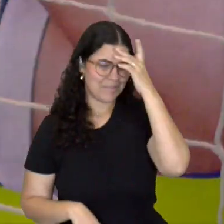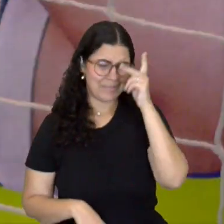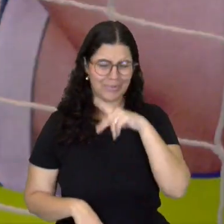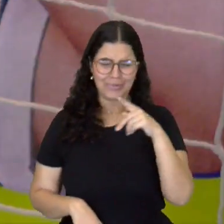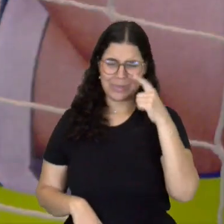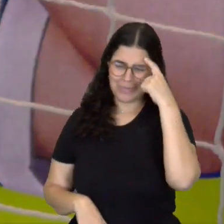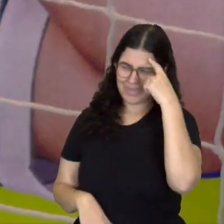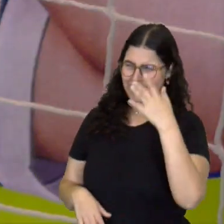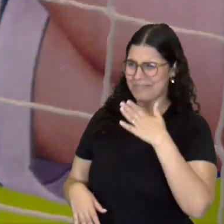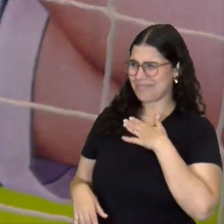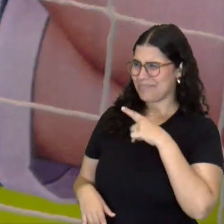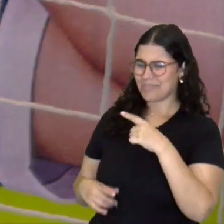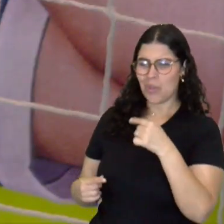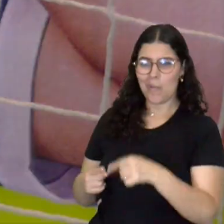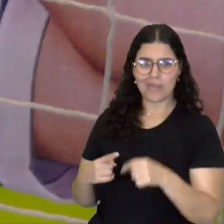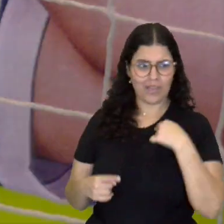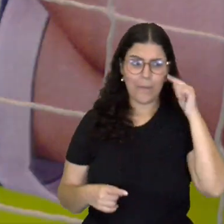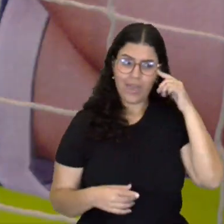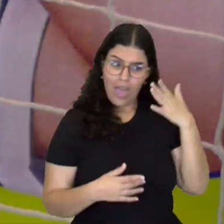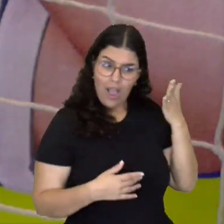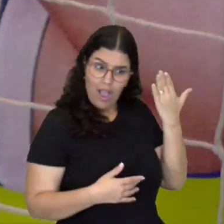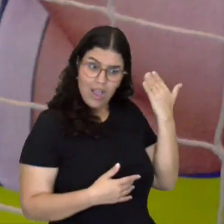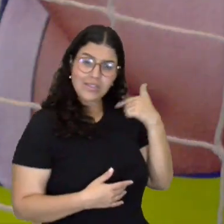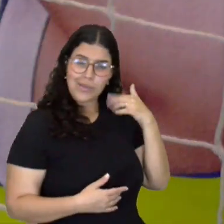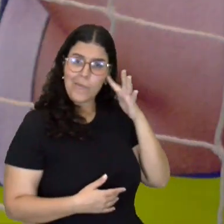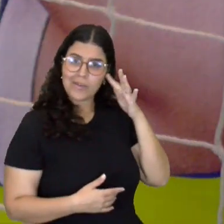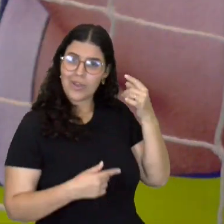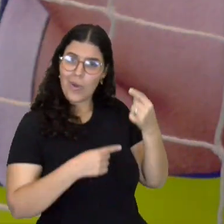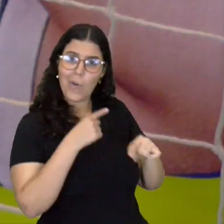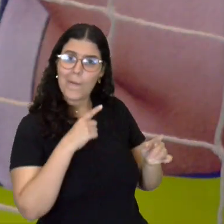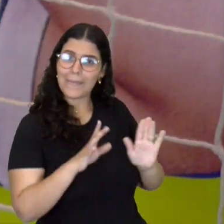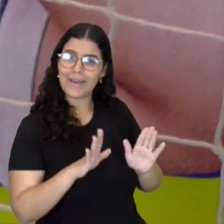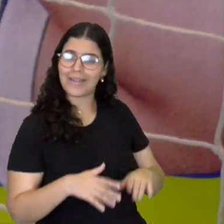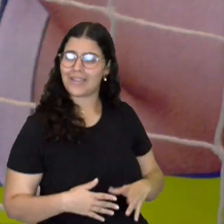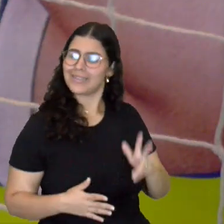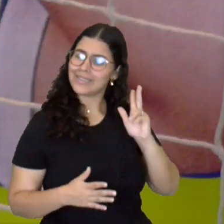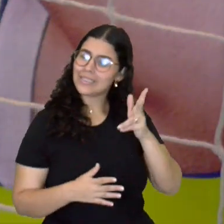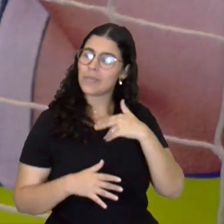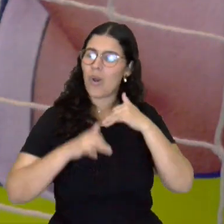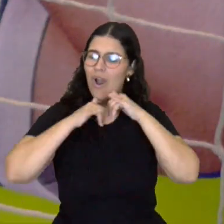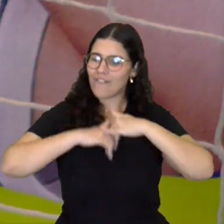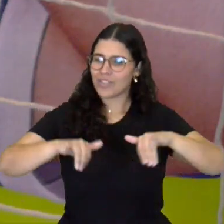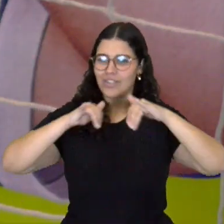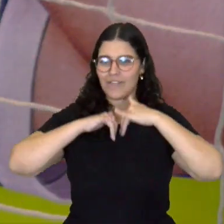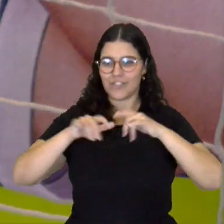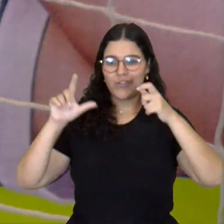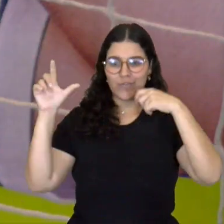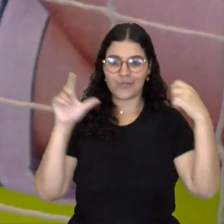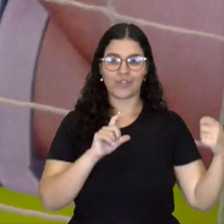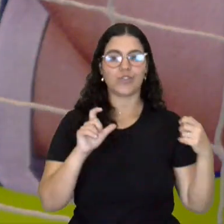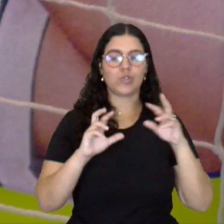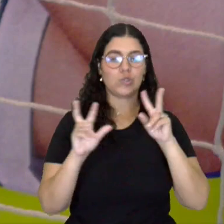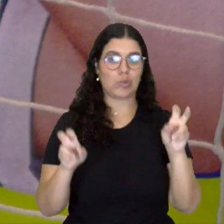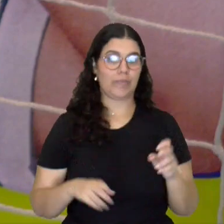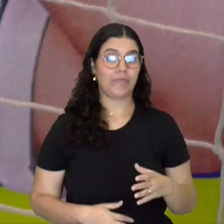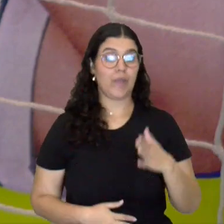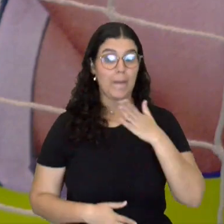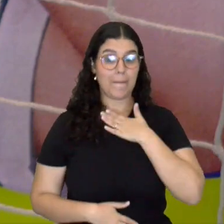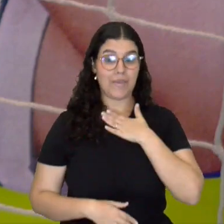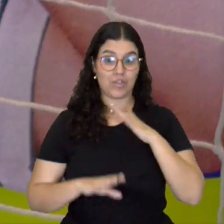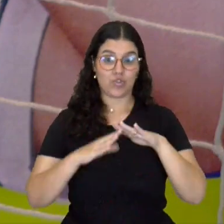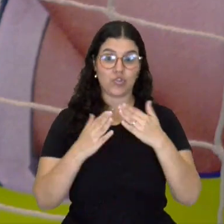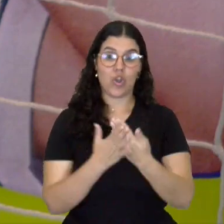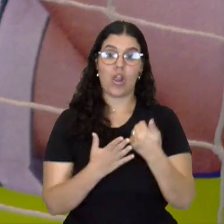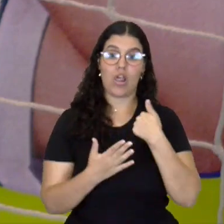entendeu? E eu mando vídeo e indico, lá na minha escola, por exemplo, eu tenho num processo de quando eu tenho uma aula de